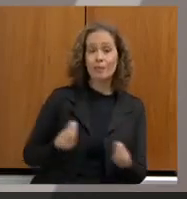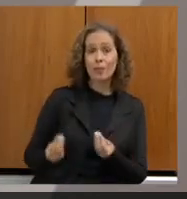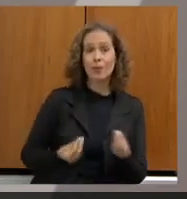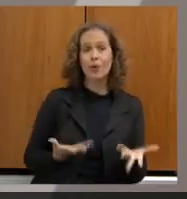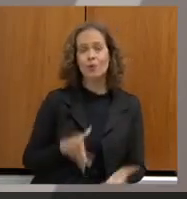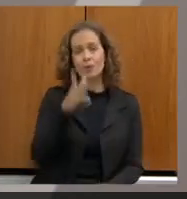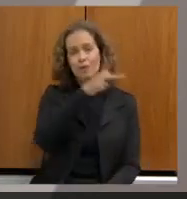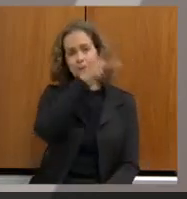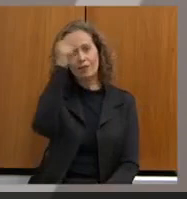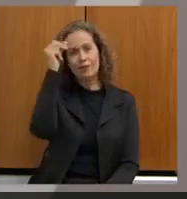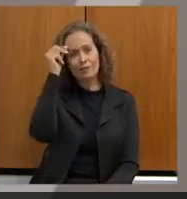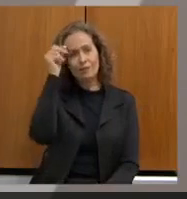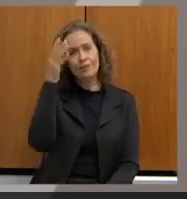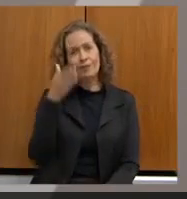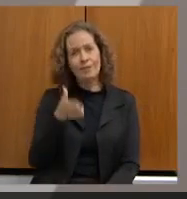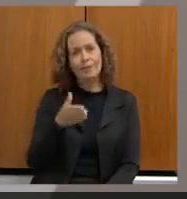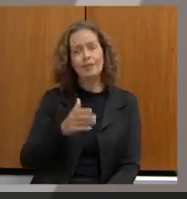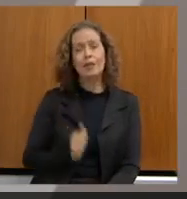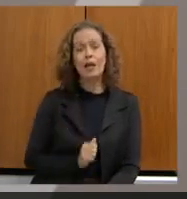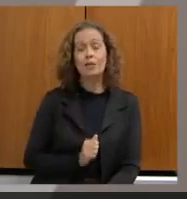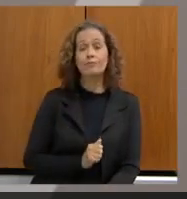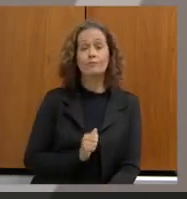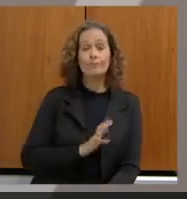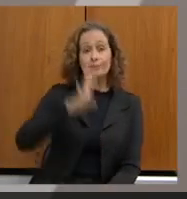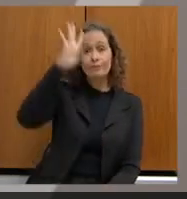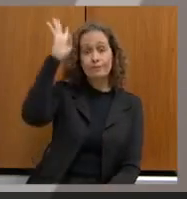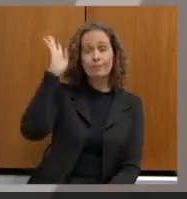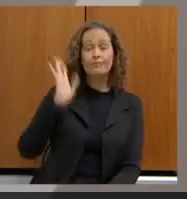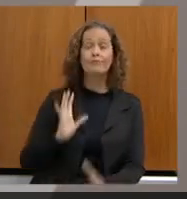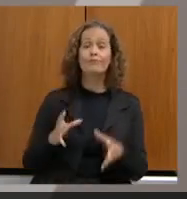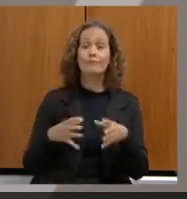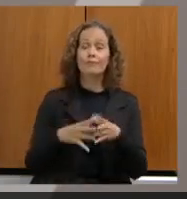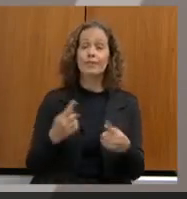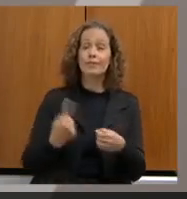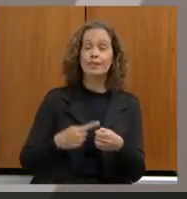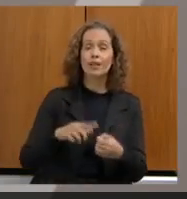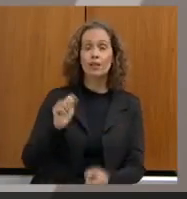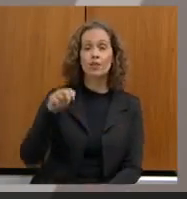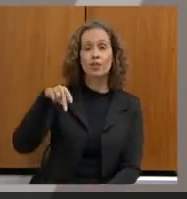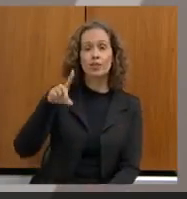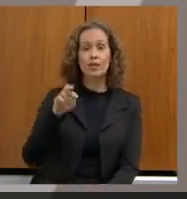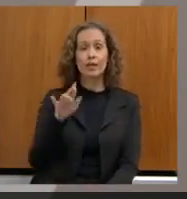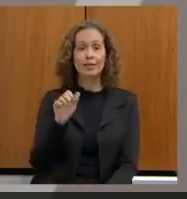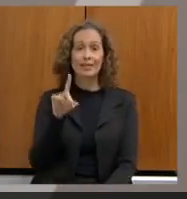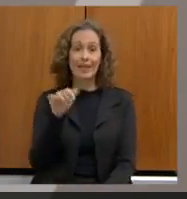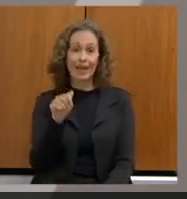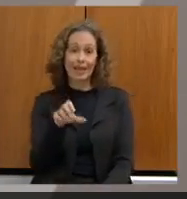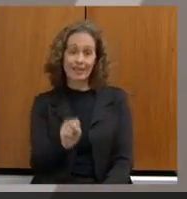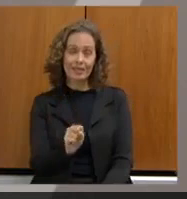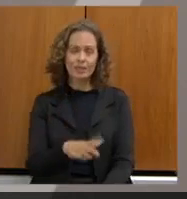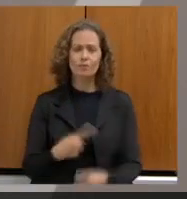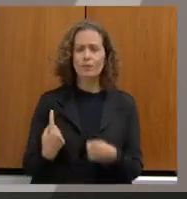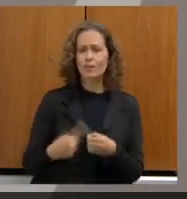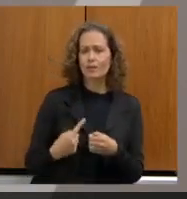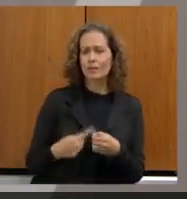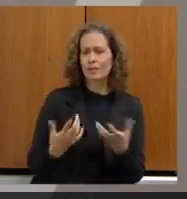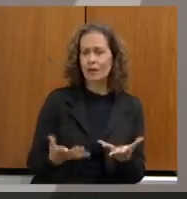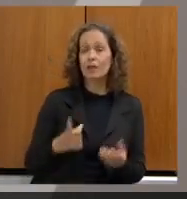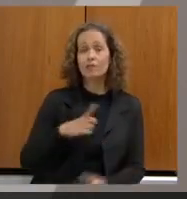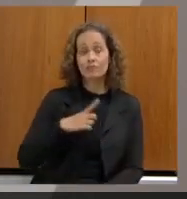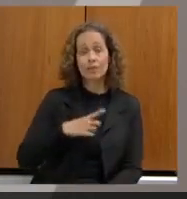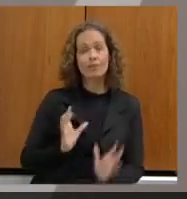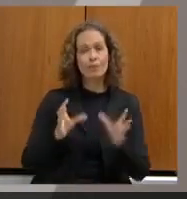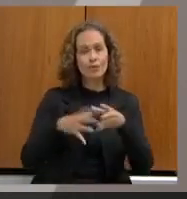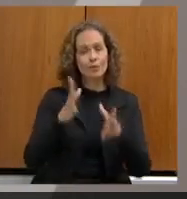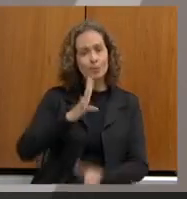prefeito amargor em Andradas o corpo de bombeiros vai chegar em Andradas e aonde na cidade tem ali a fração do